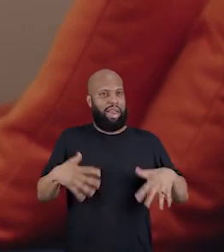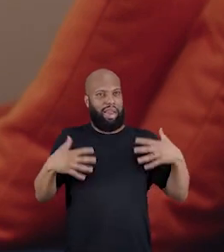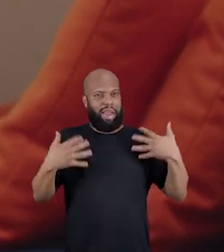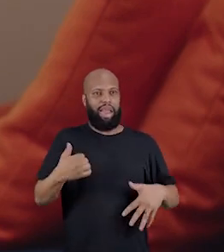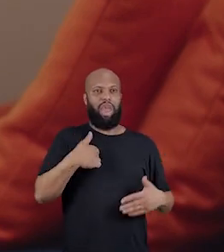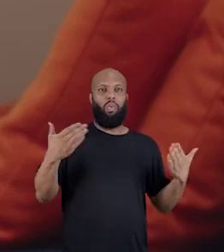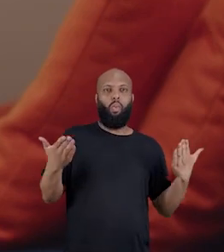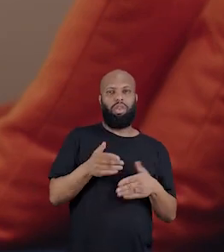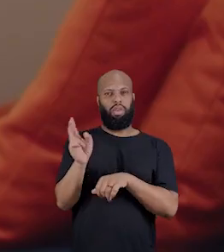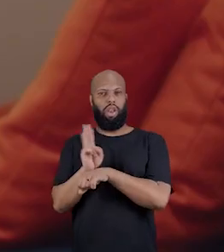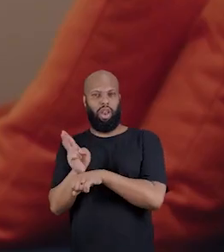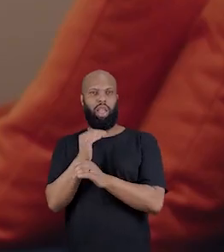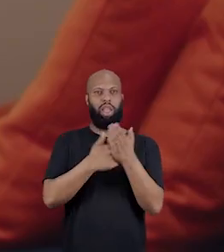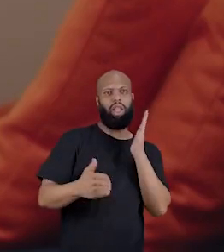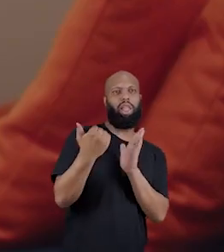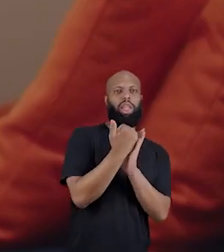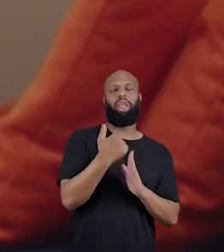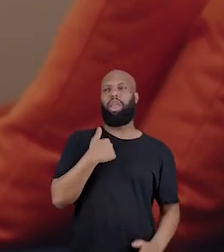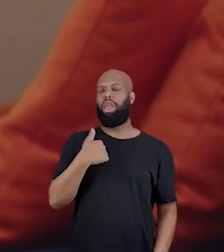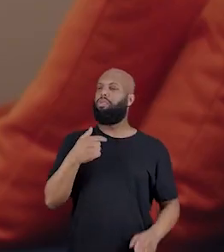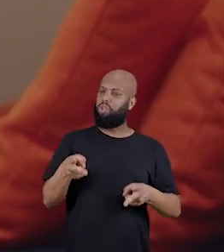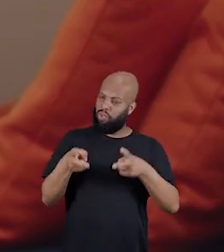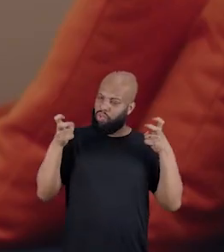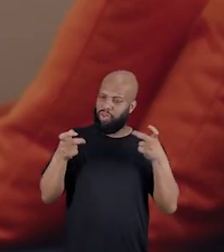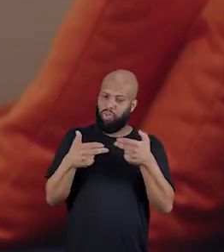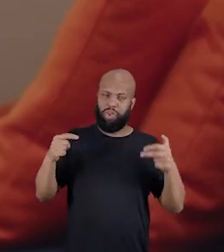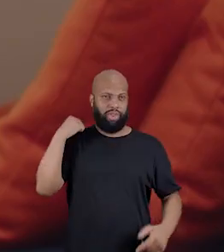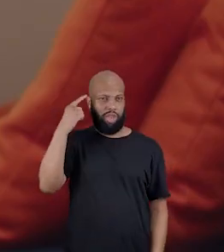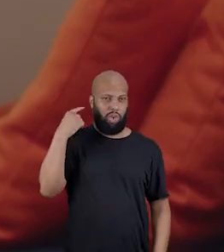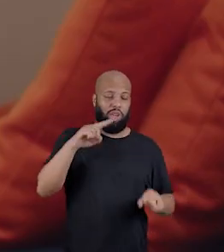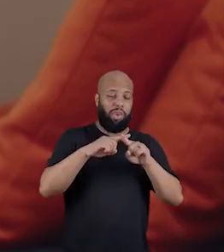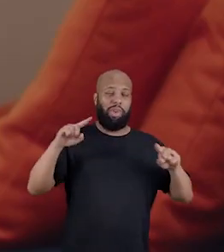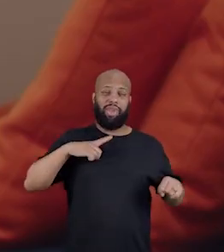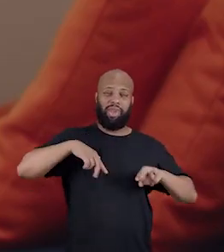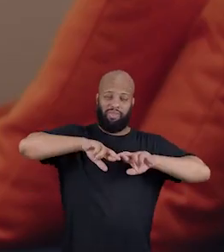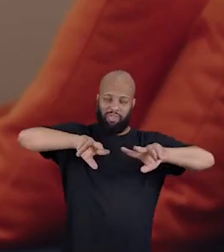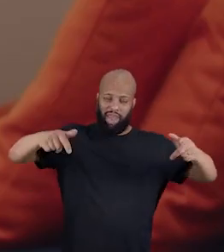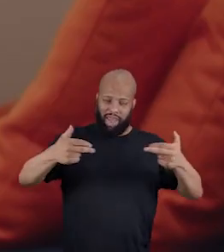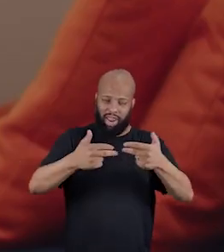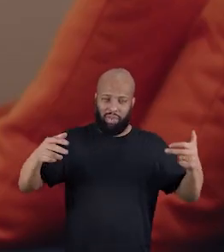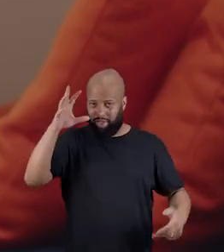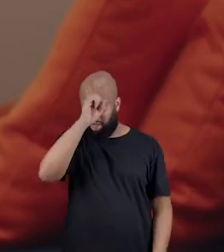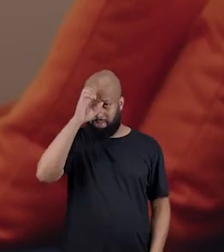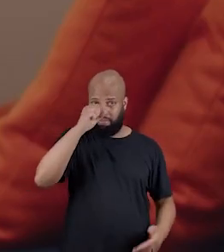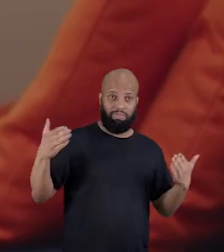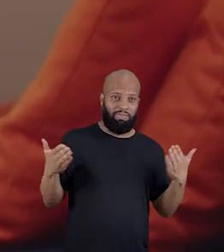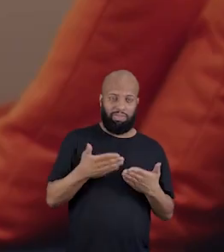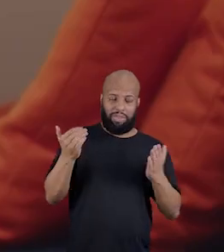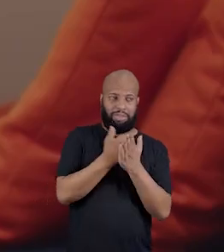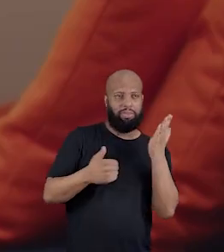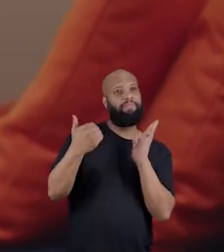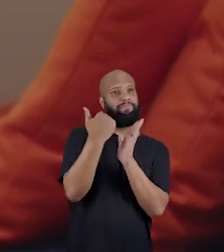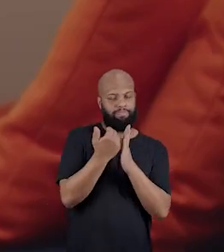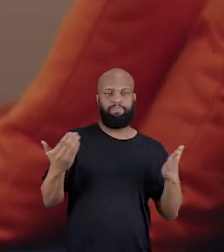né? Eu acabei de virar superintendente. Tô lá falando assim, gente, fui reconhecida, que coisa louca, mas tem várias coisas que eu tenho que aprender a fazer aqui nesse novo